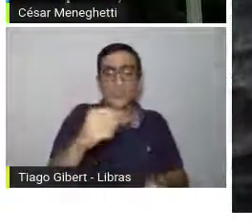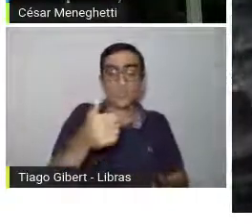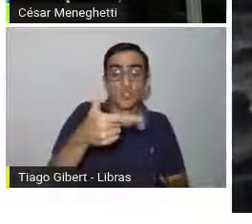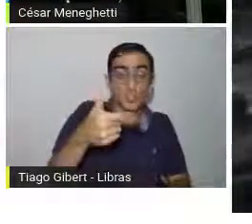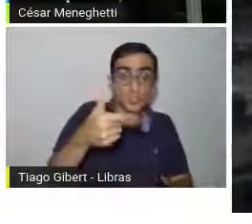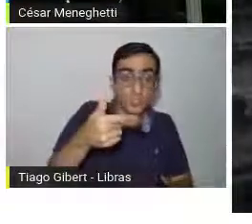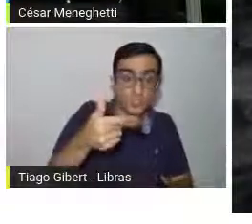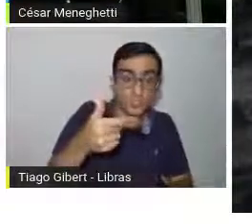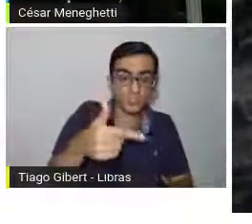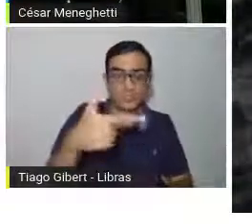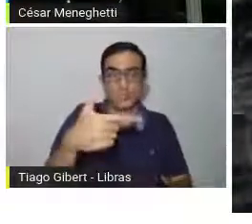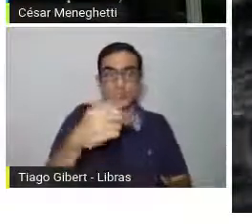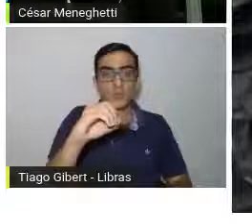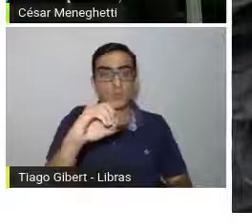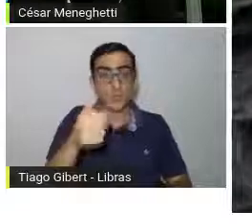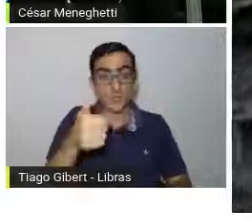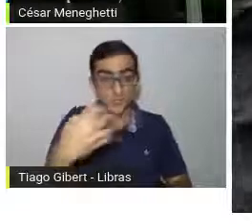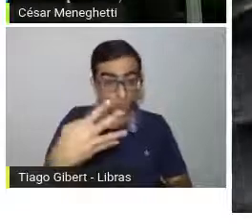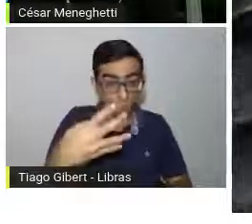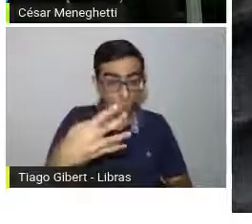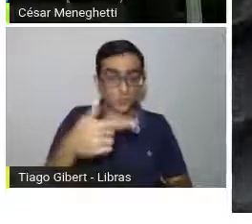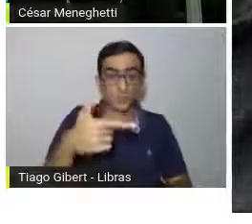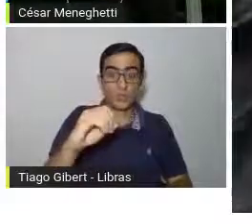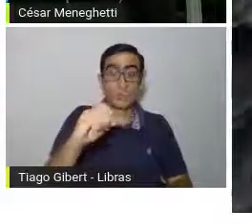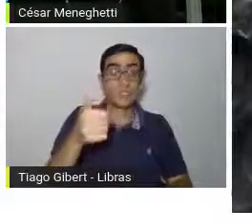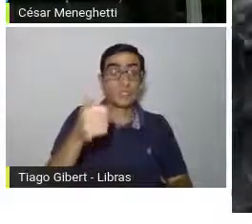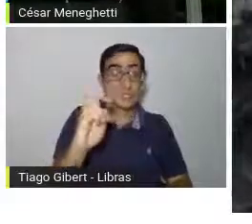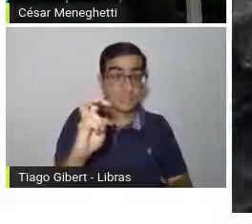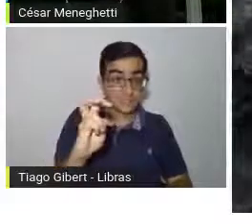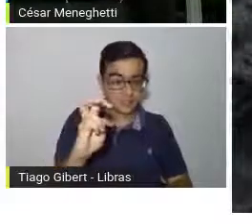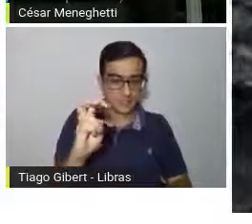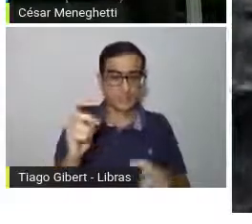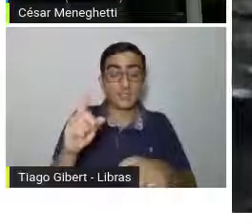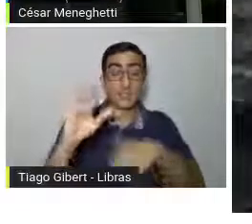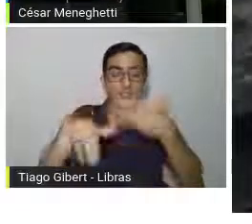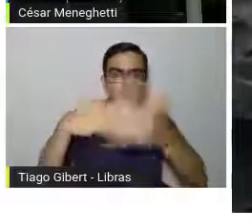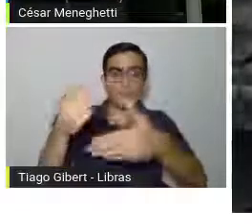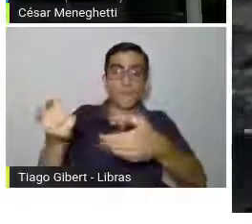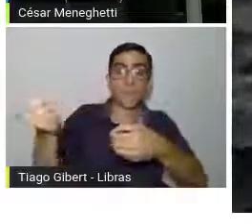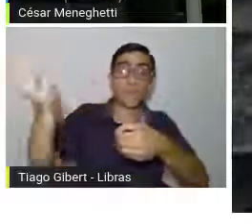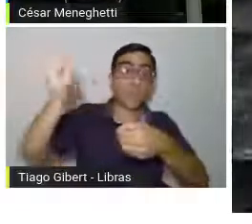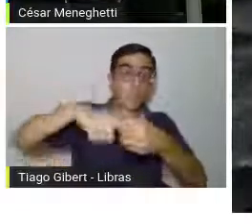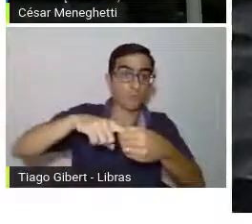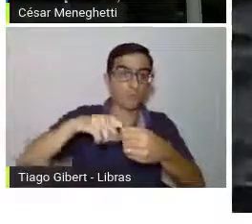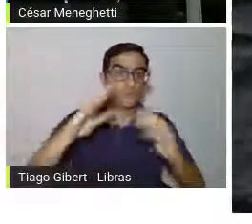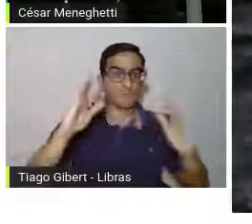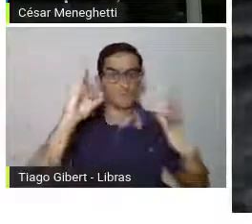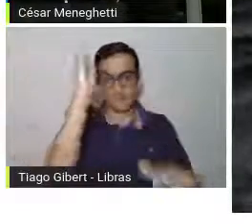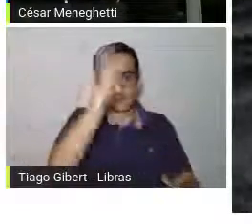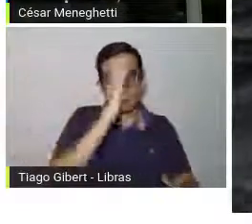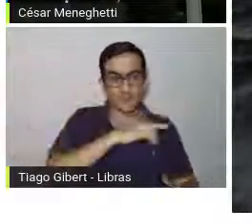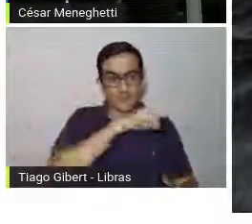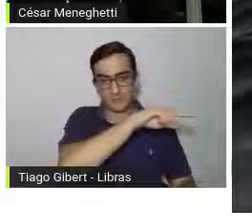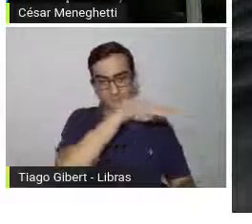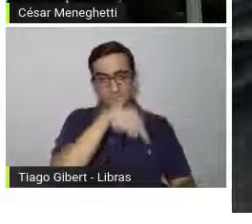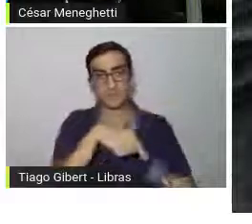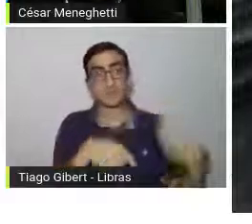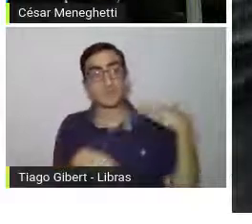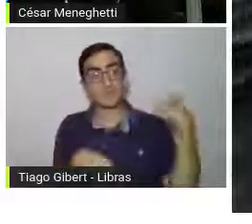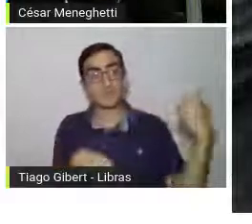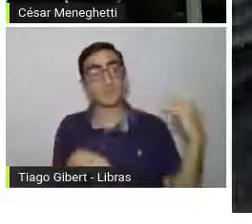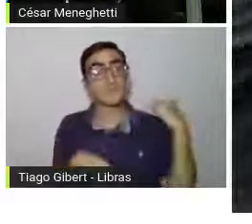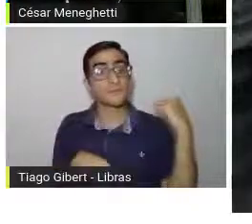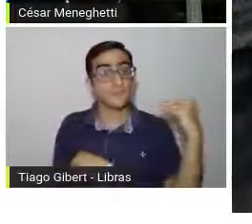2014, 2015. Aí, voltando para o Brasil, eles me contataram